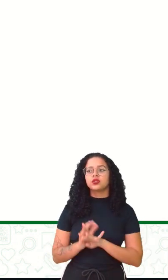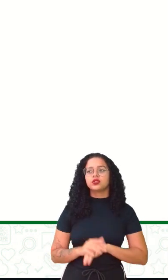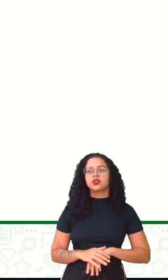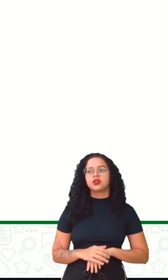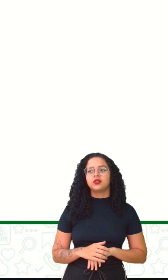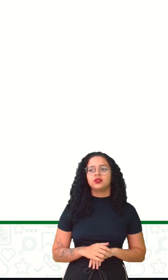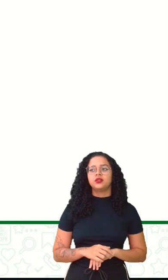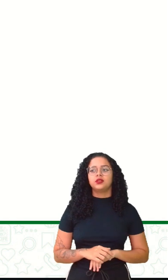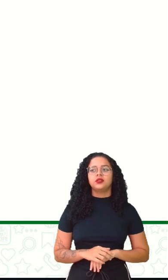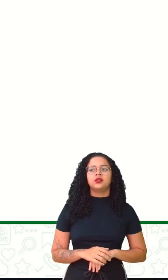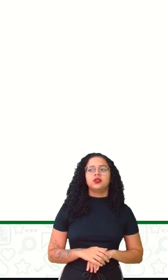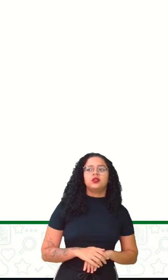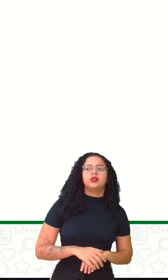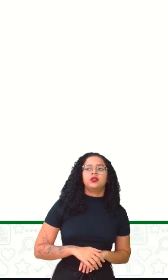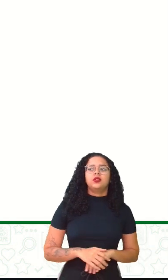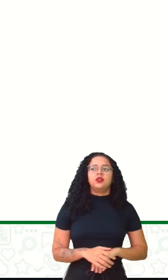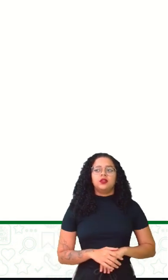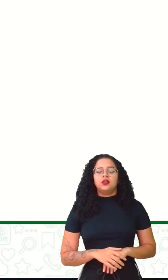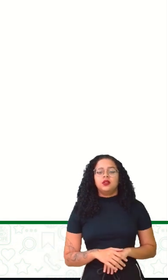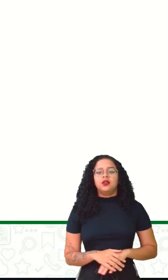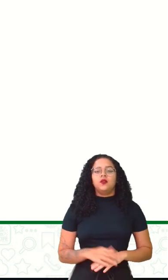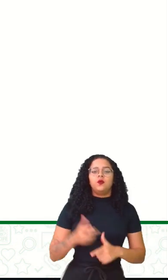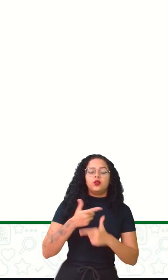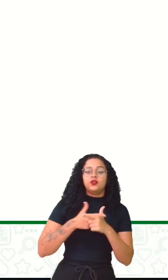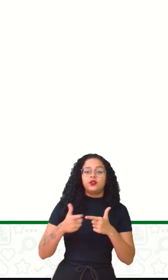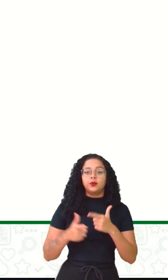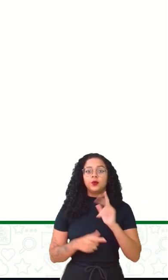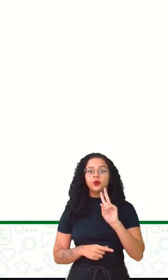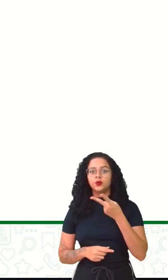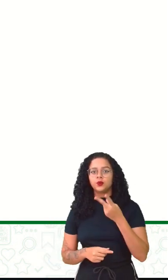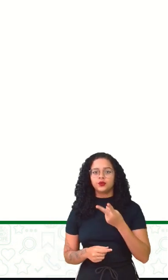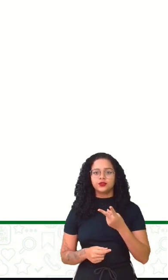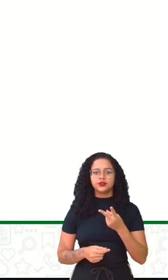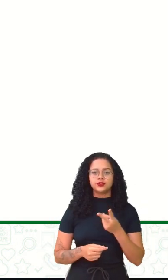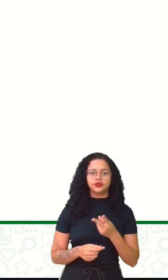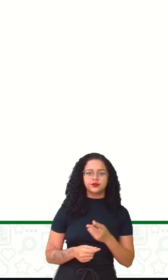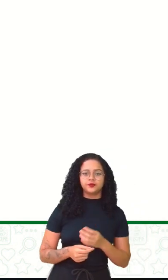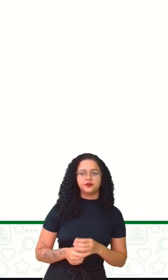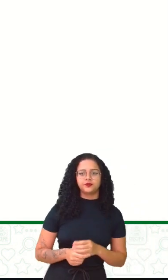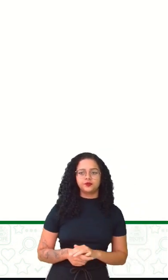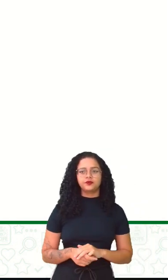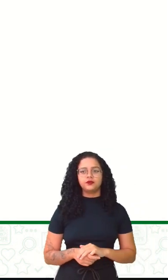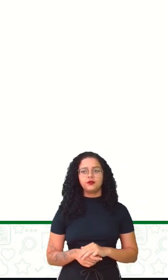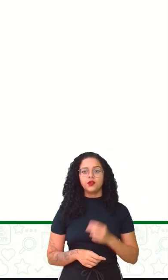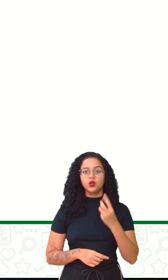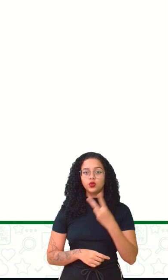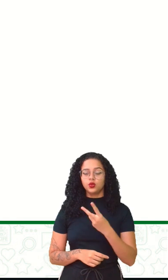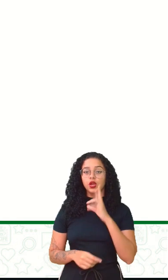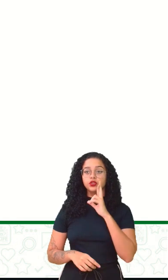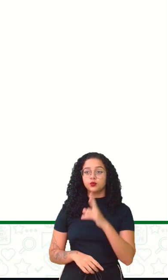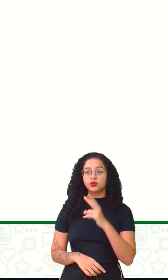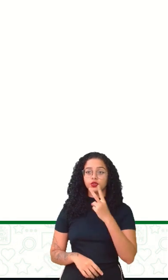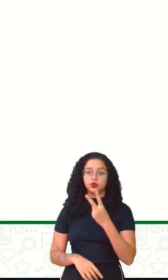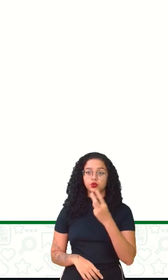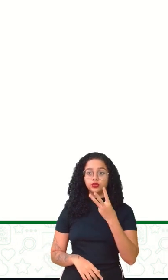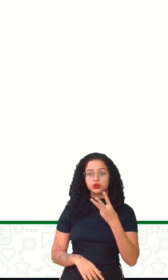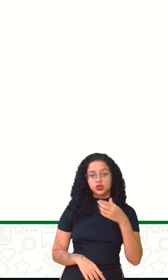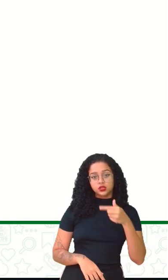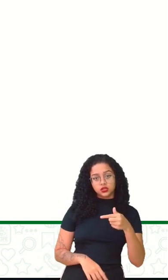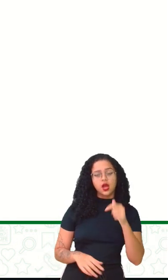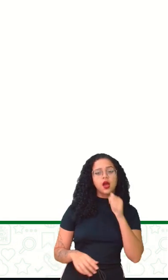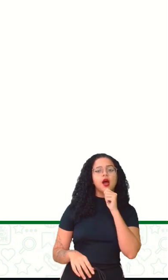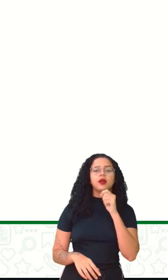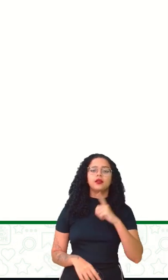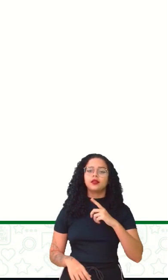cada 6 dias, a cada 7 dias, eu vou dividir por 2 aí. Dividir por 2 vai ficar 2, 3 e 7. Ainda tem número